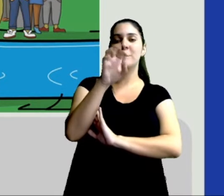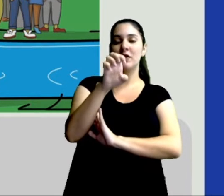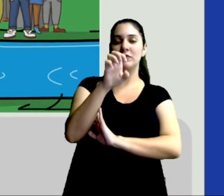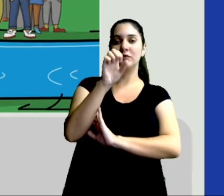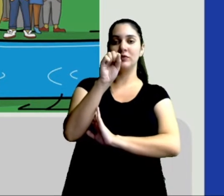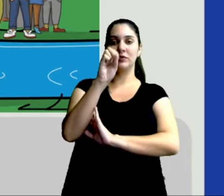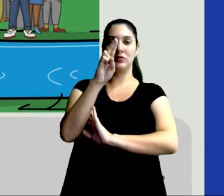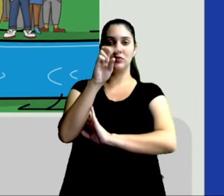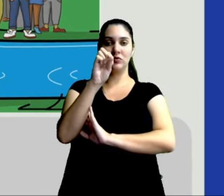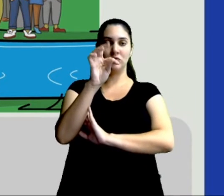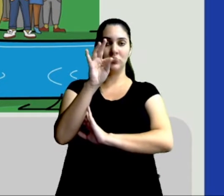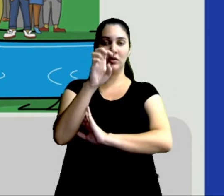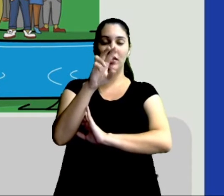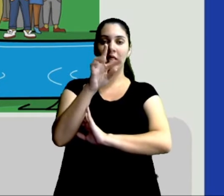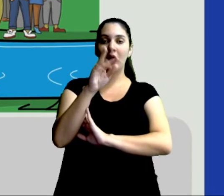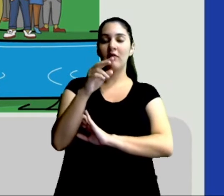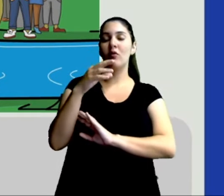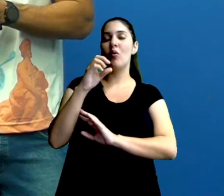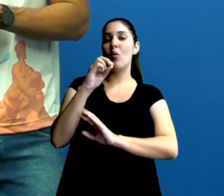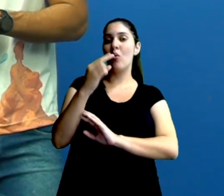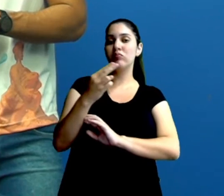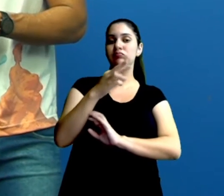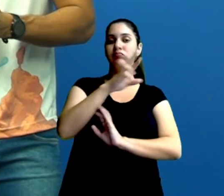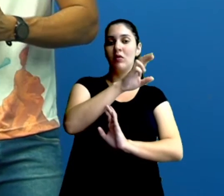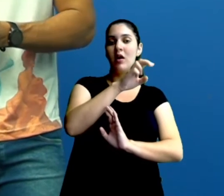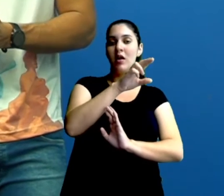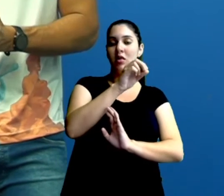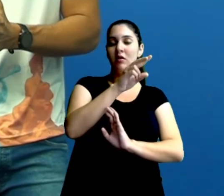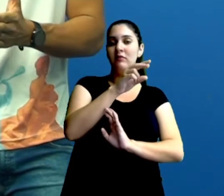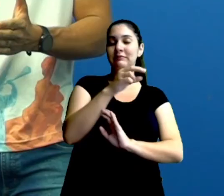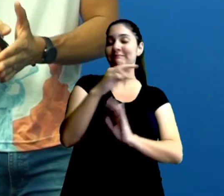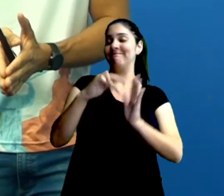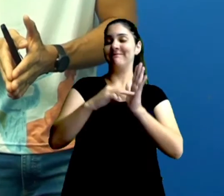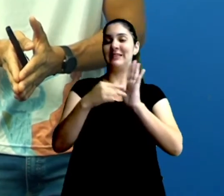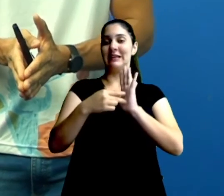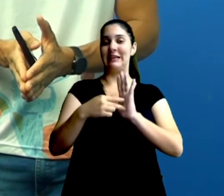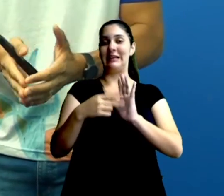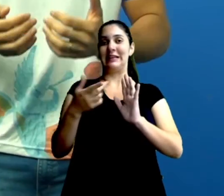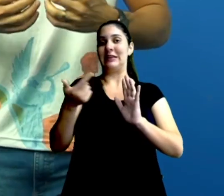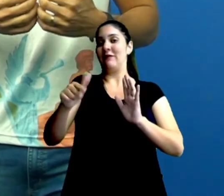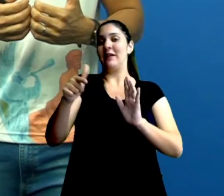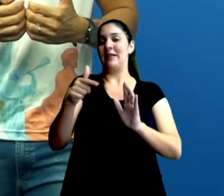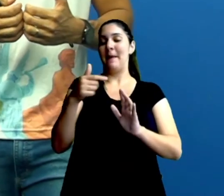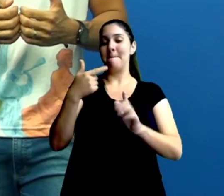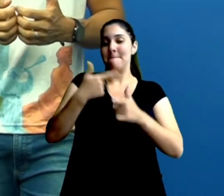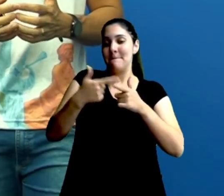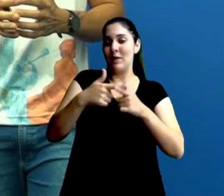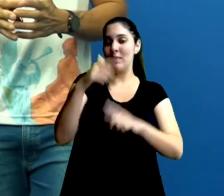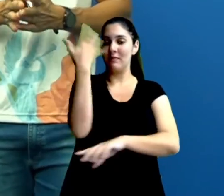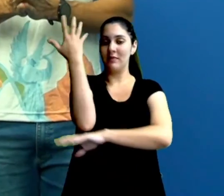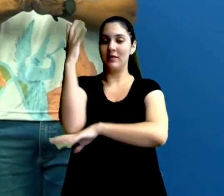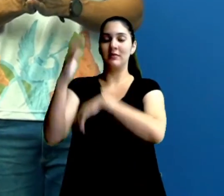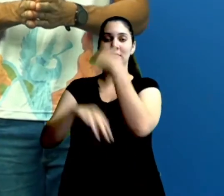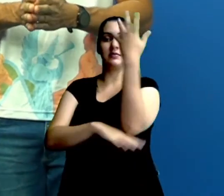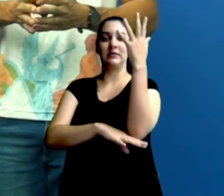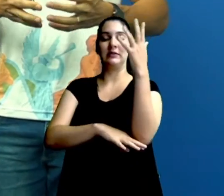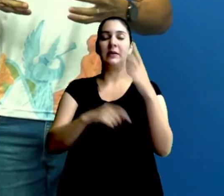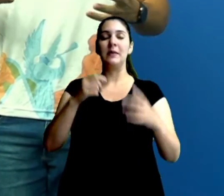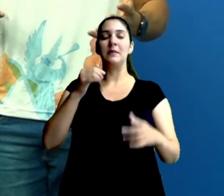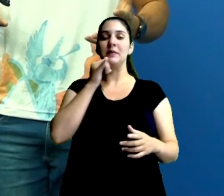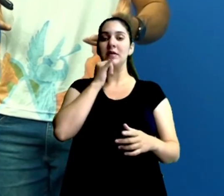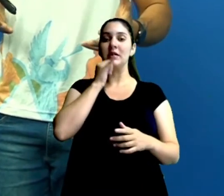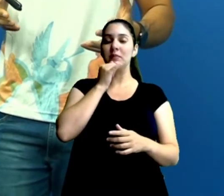fonte renovável, não significa dizer que não vai existir impacto ambiental. Por exemplo, vamos imaginar uma